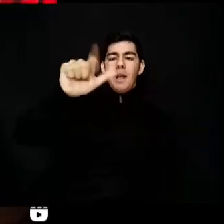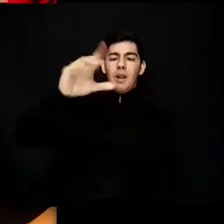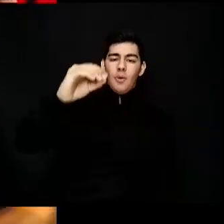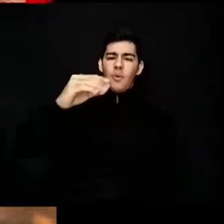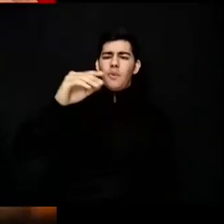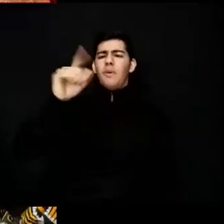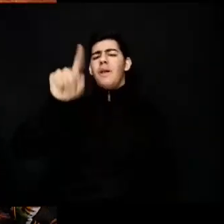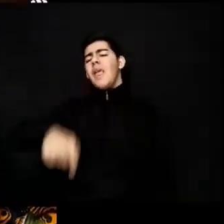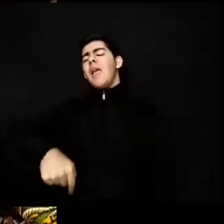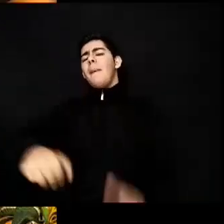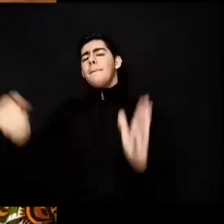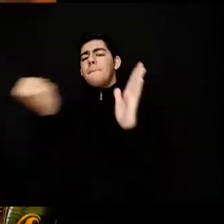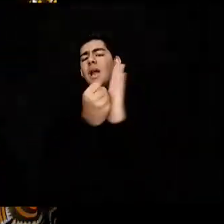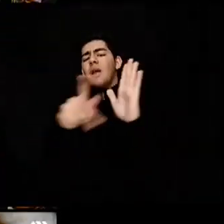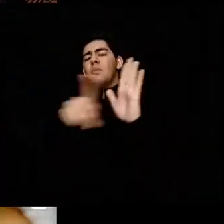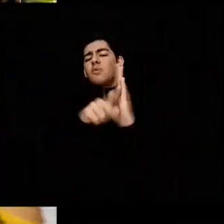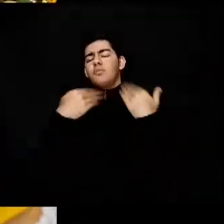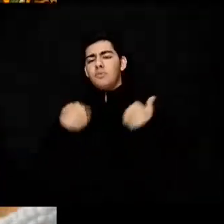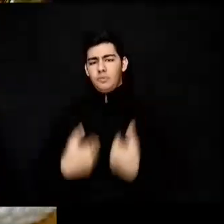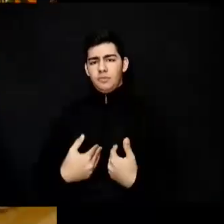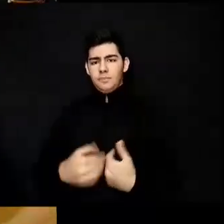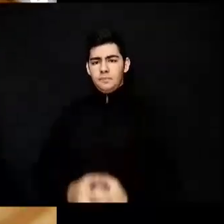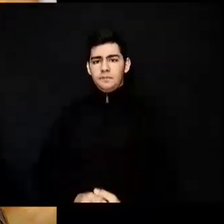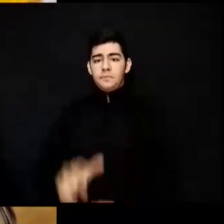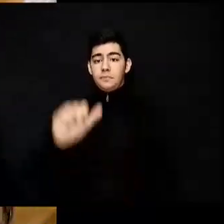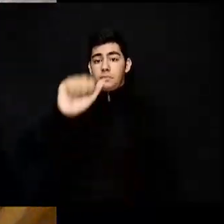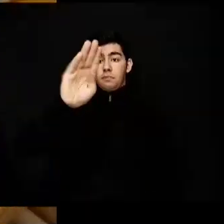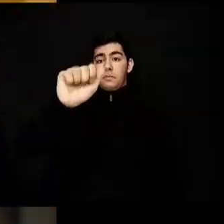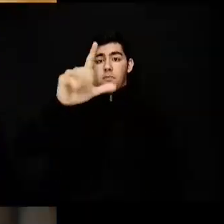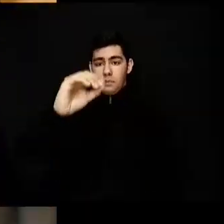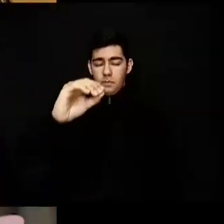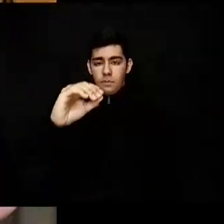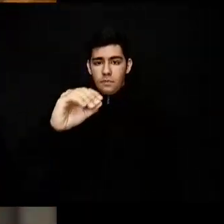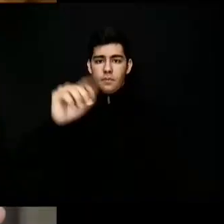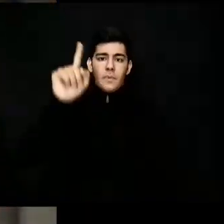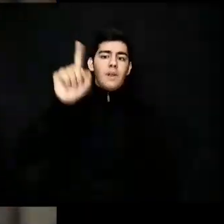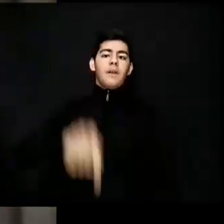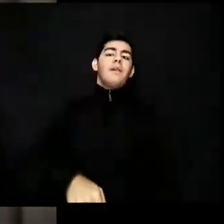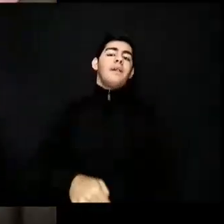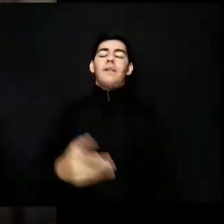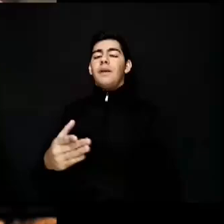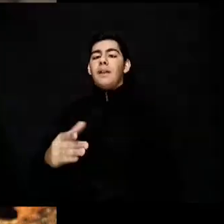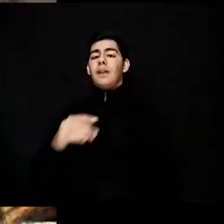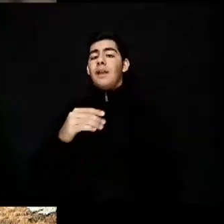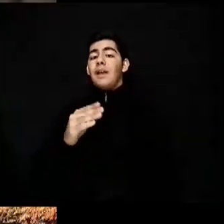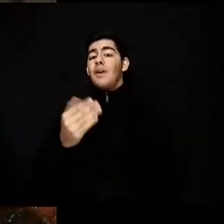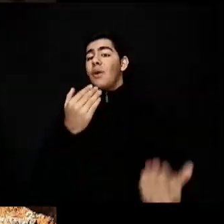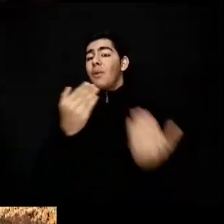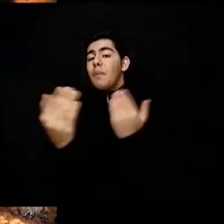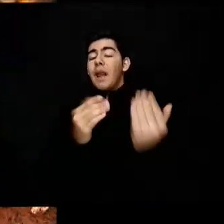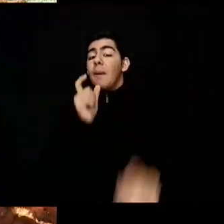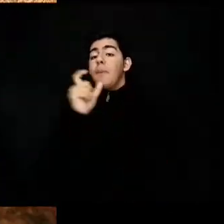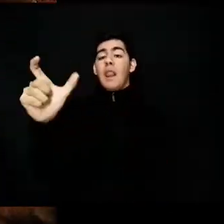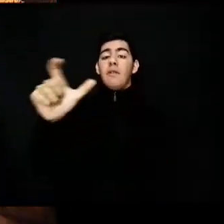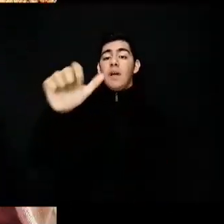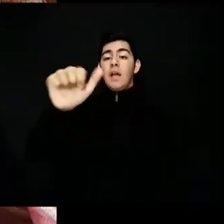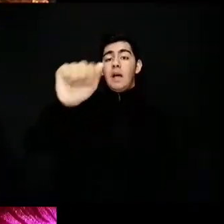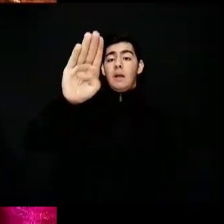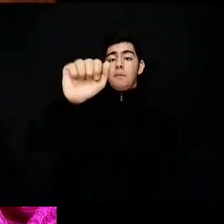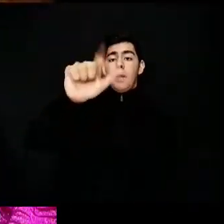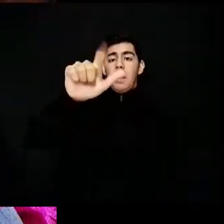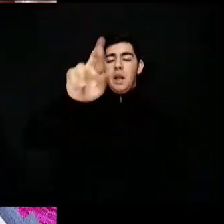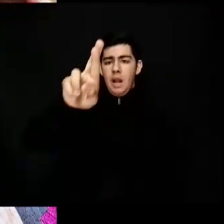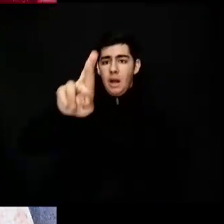nome? Abalô é abalô de abalar as estruturas, de chegar com